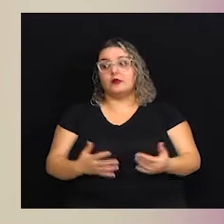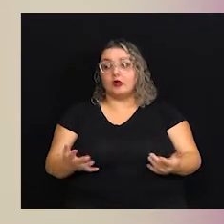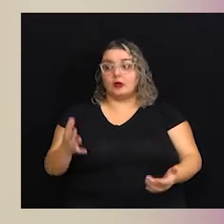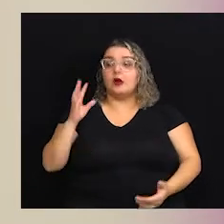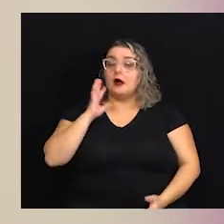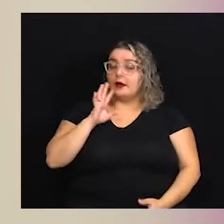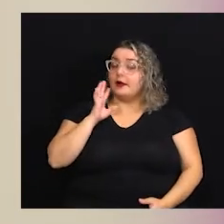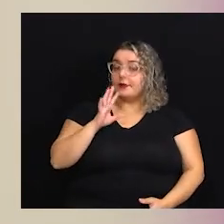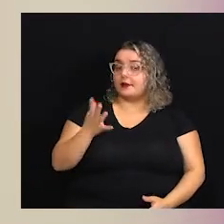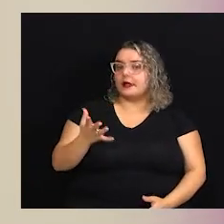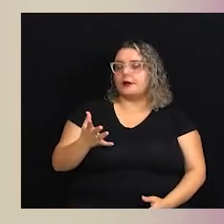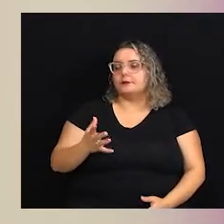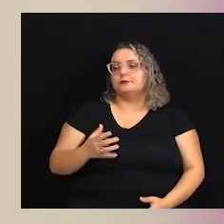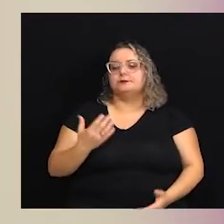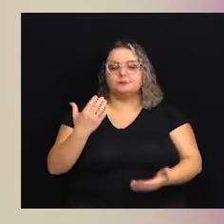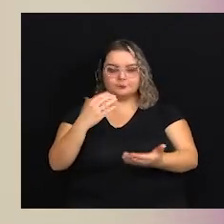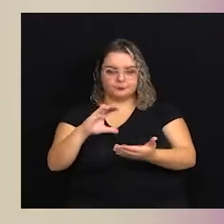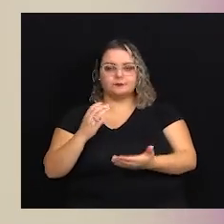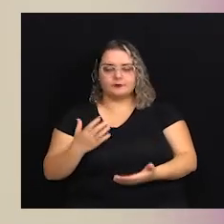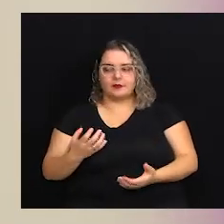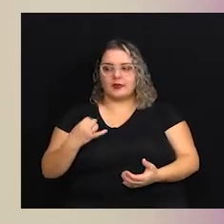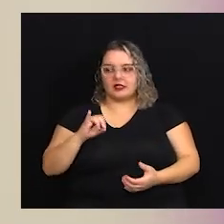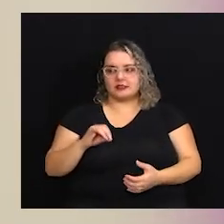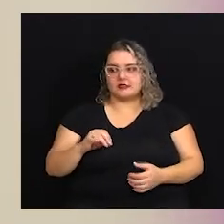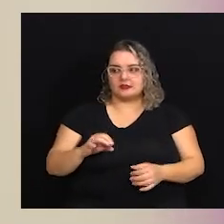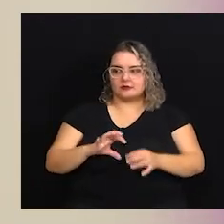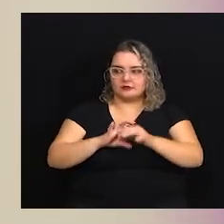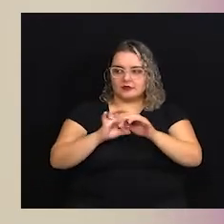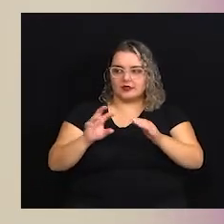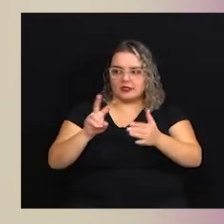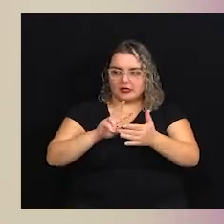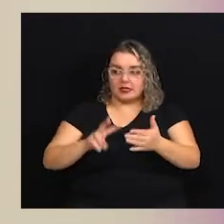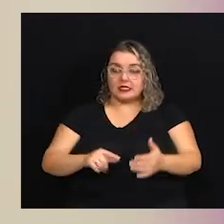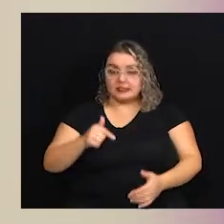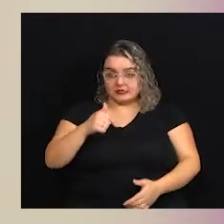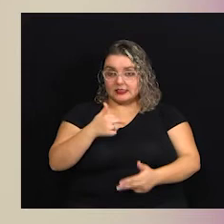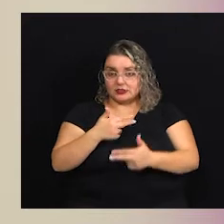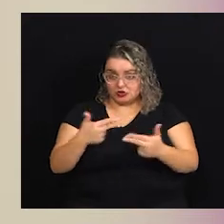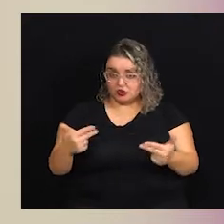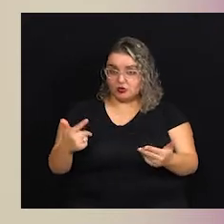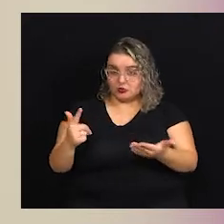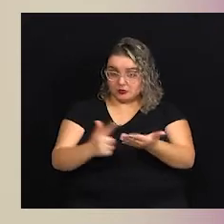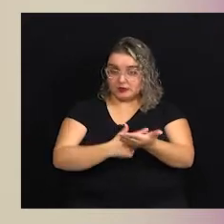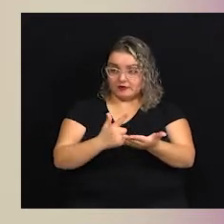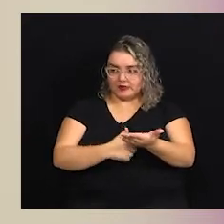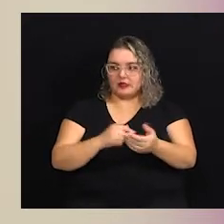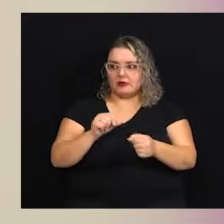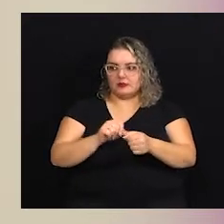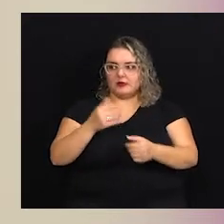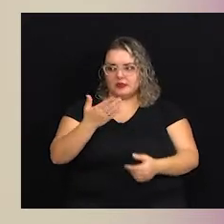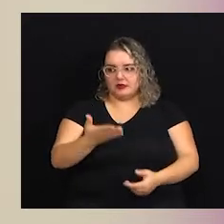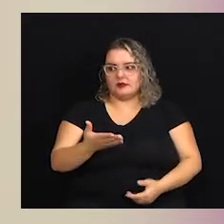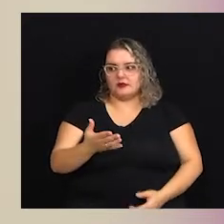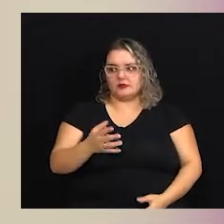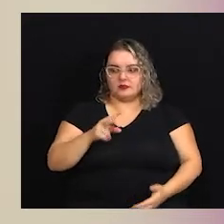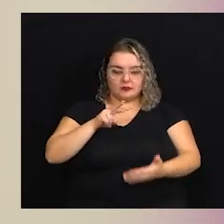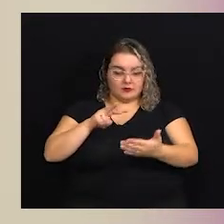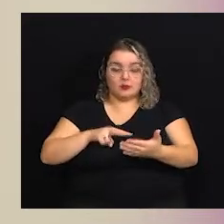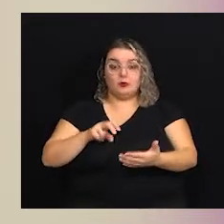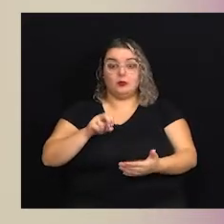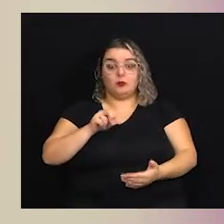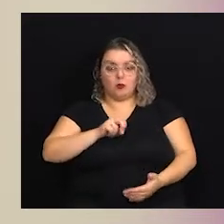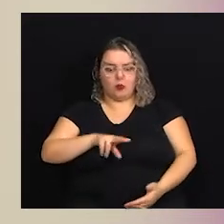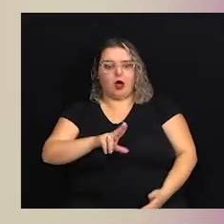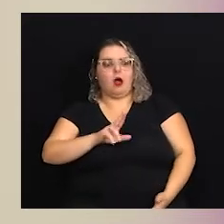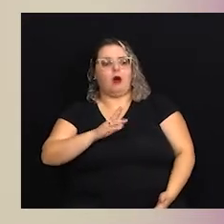Olha só, muito interessante. Eu coloquei aqui, se você me permitir, eu vou ler para ela 7 coisas que esse livro fará por você. Para ela bater e